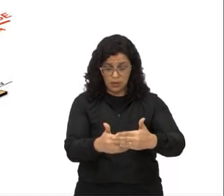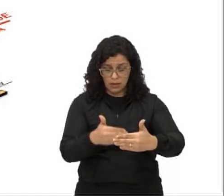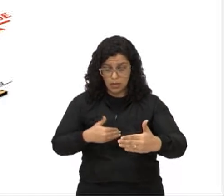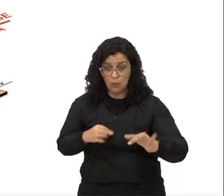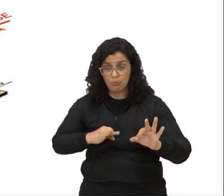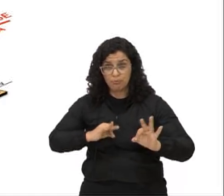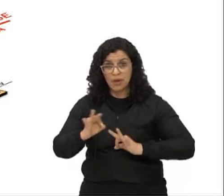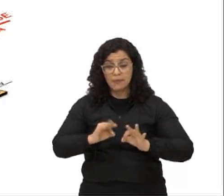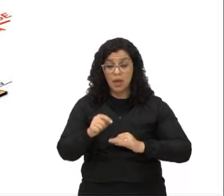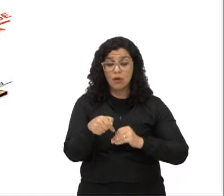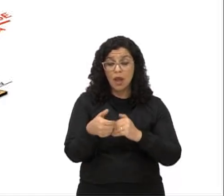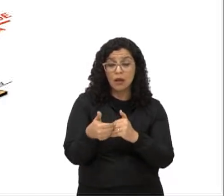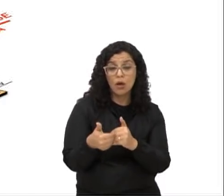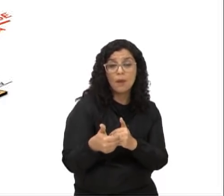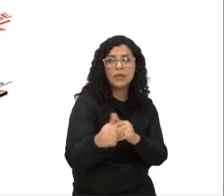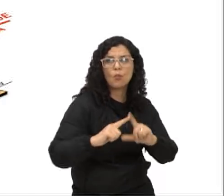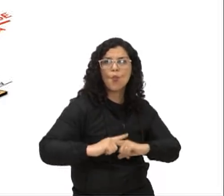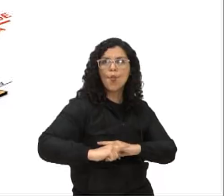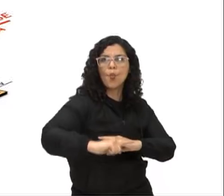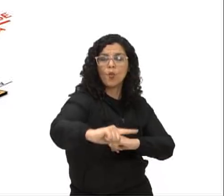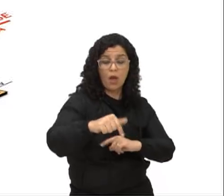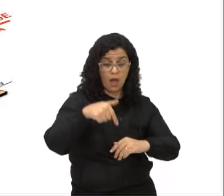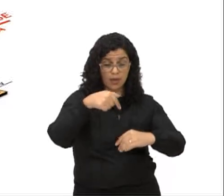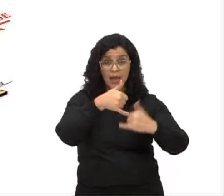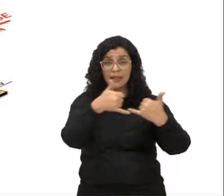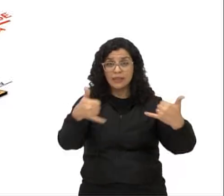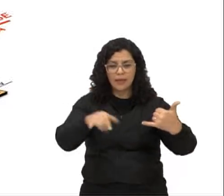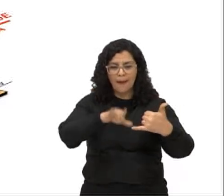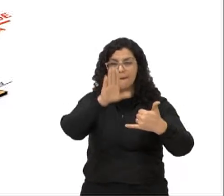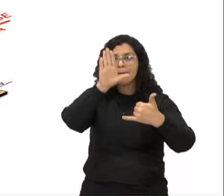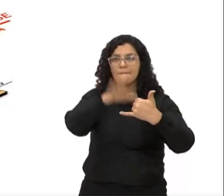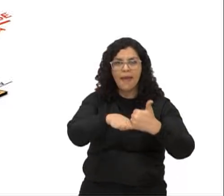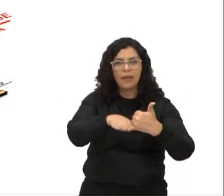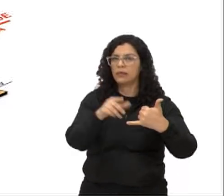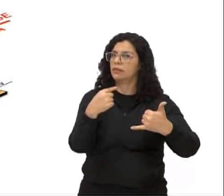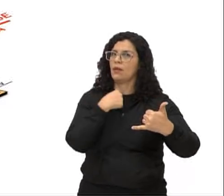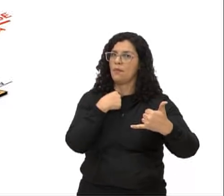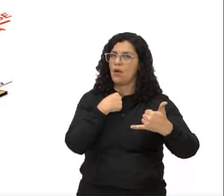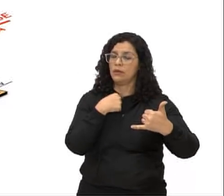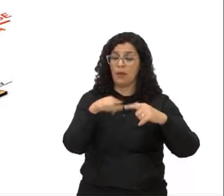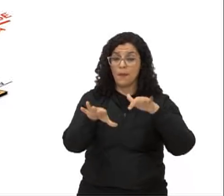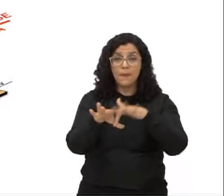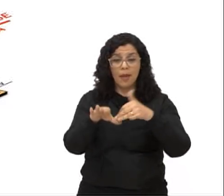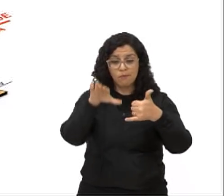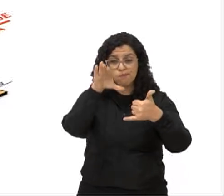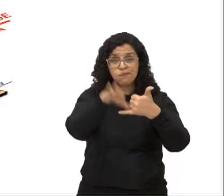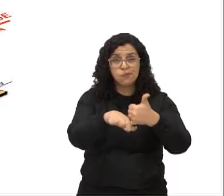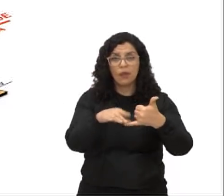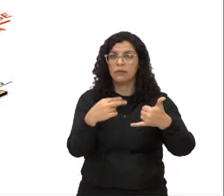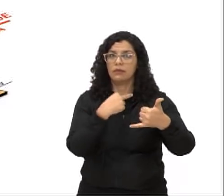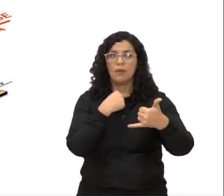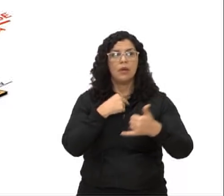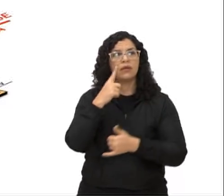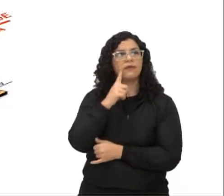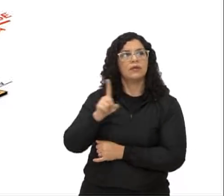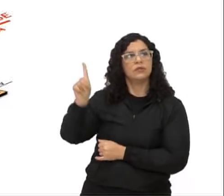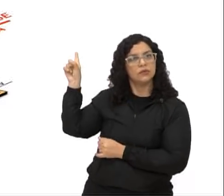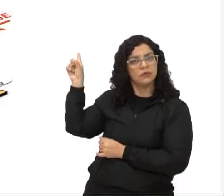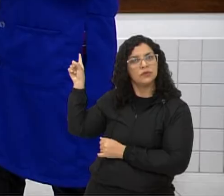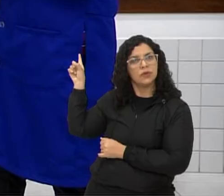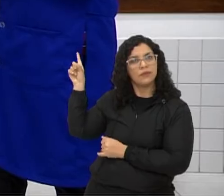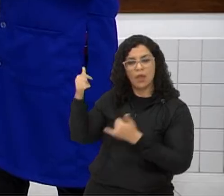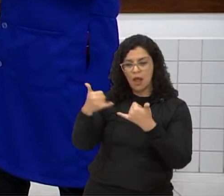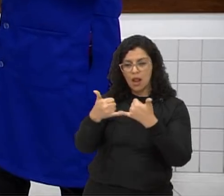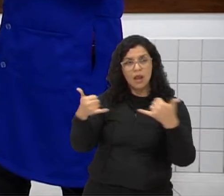e a pista. Os jogadores não podem pisar sobre além da linha. Então, como vocês podem estar vendo aqui na imagem, né? Então,